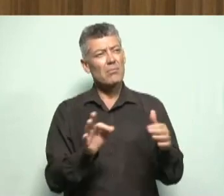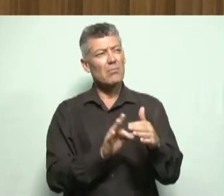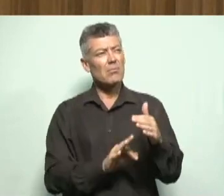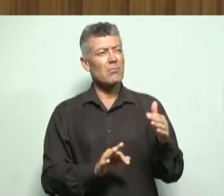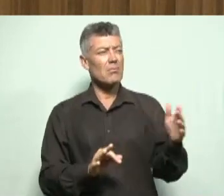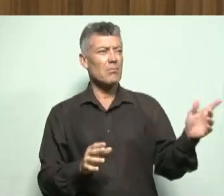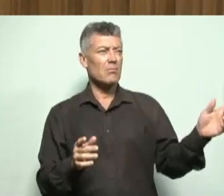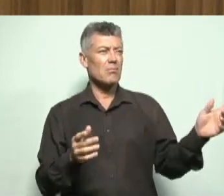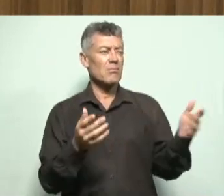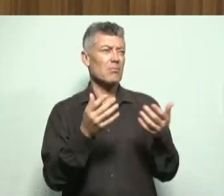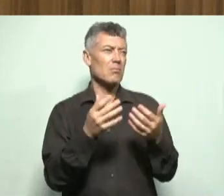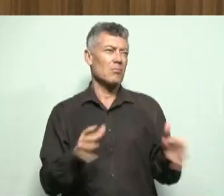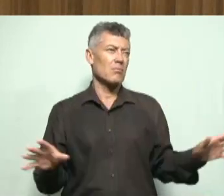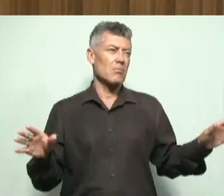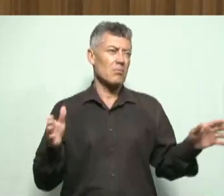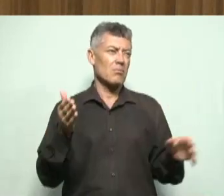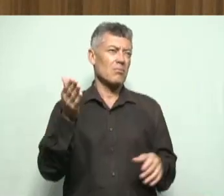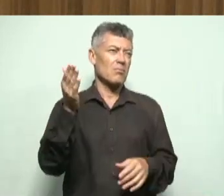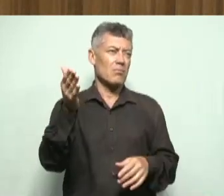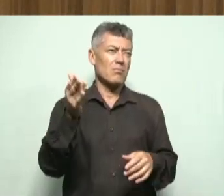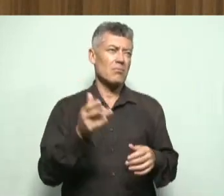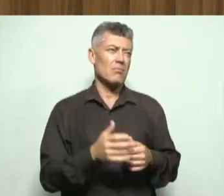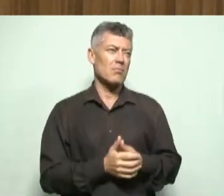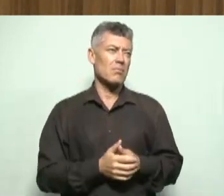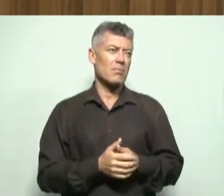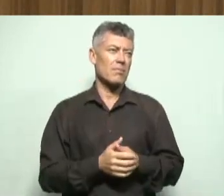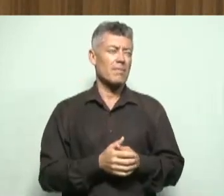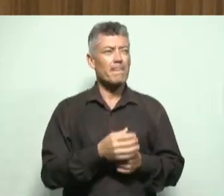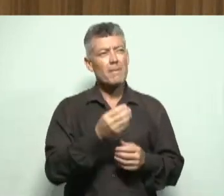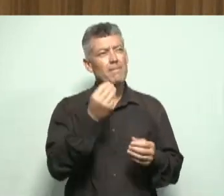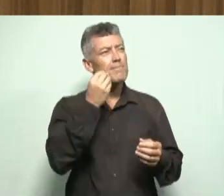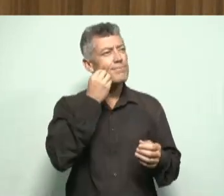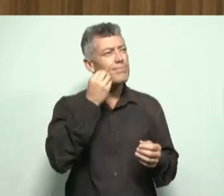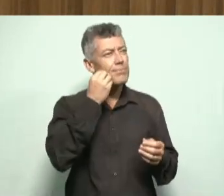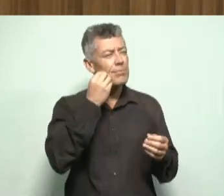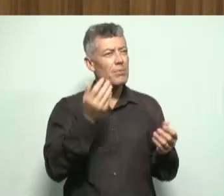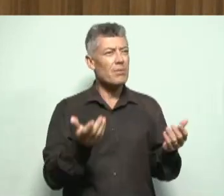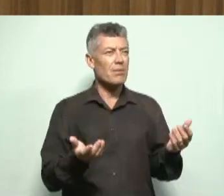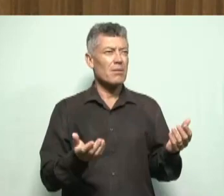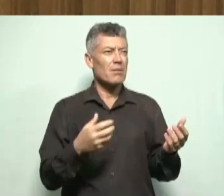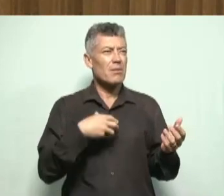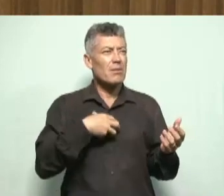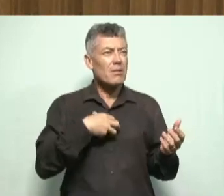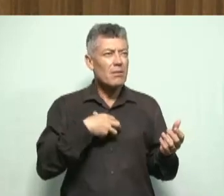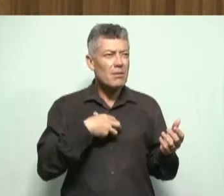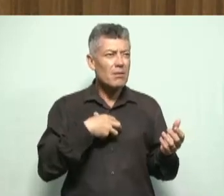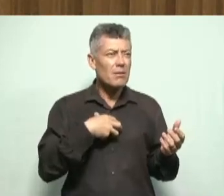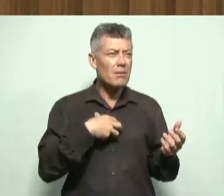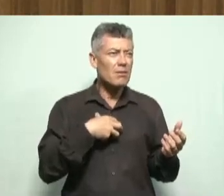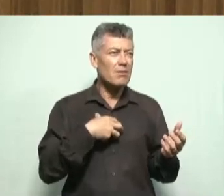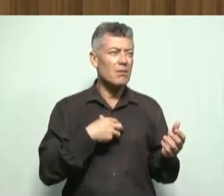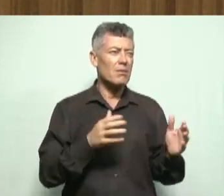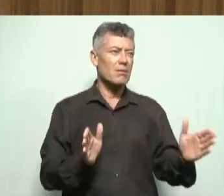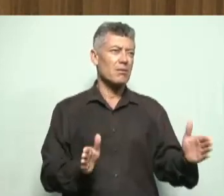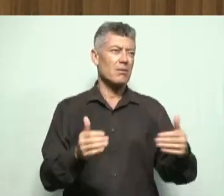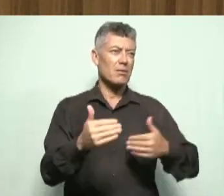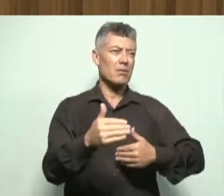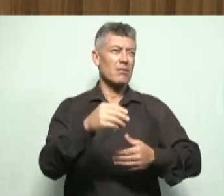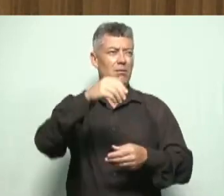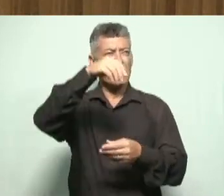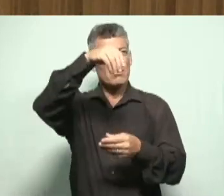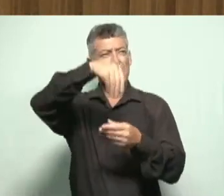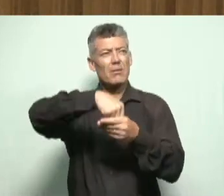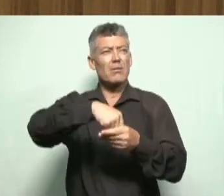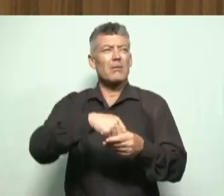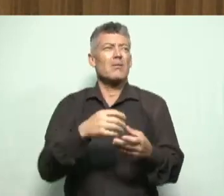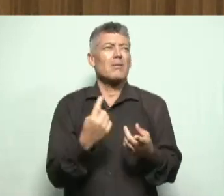pessoas, elas aceitem. A gente beija, a gente tem as nossas intimidades em 4 paredes, gente. Para